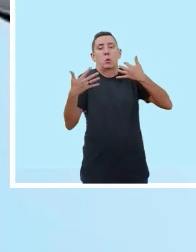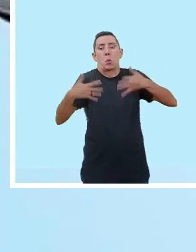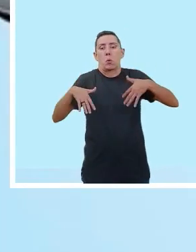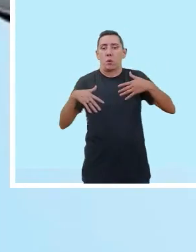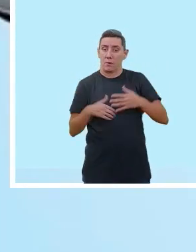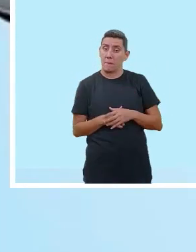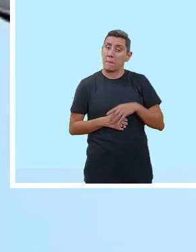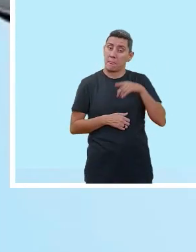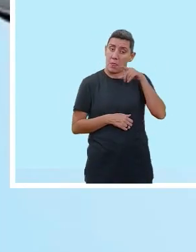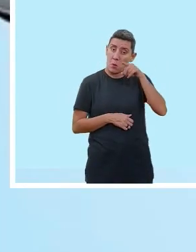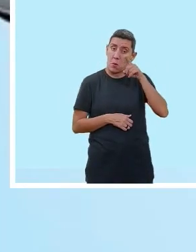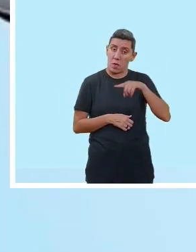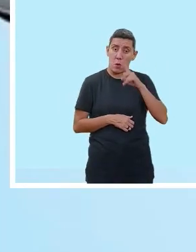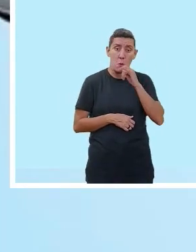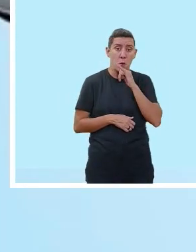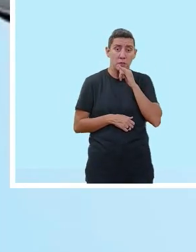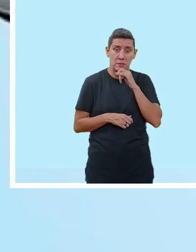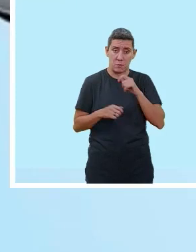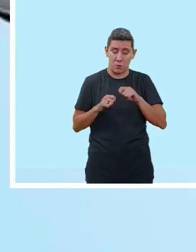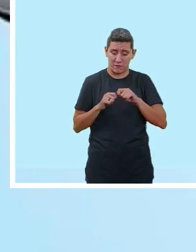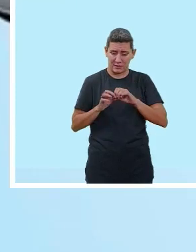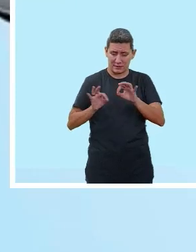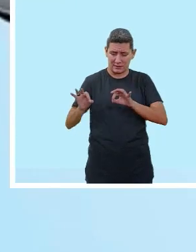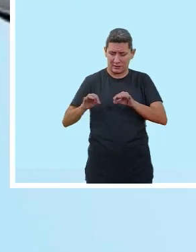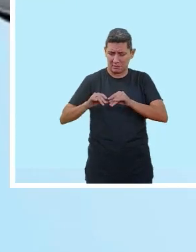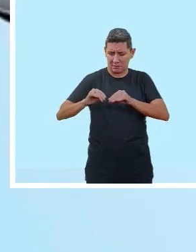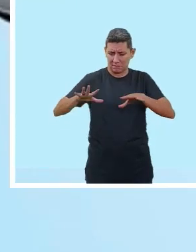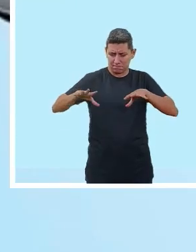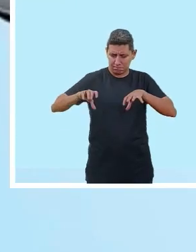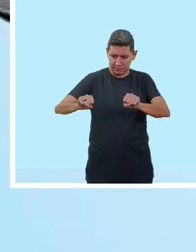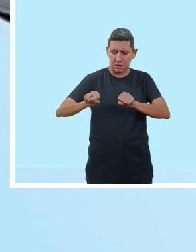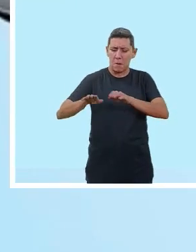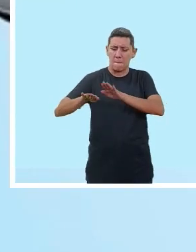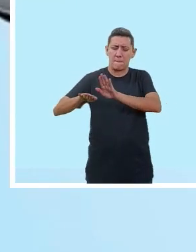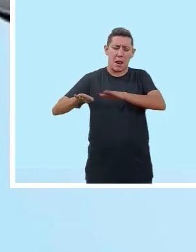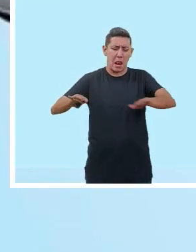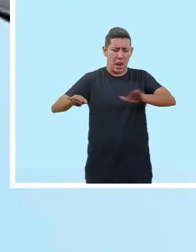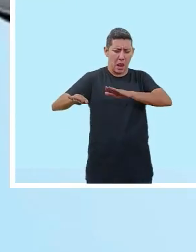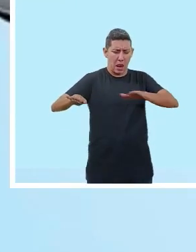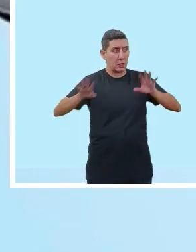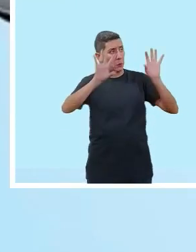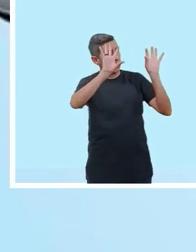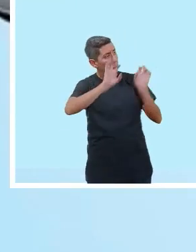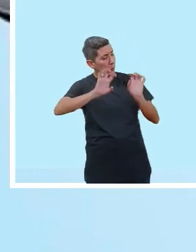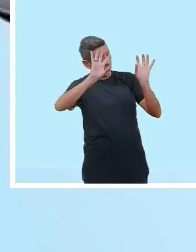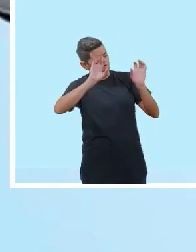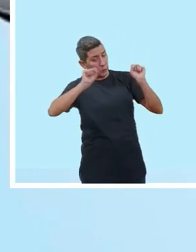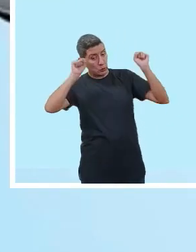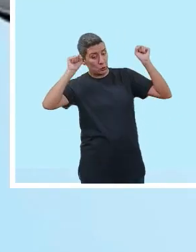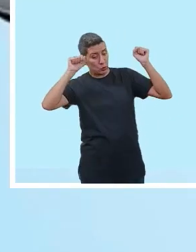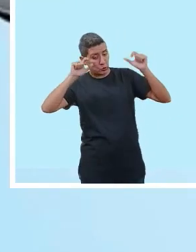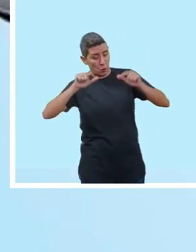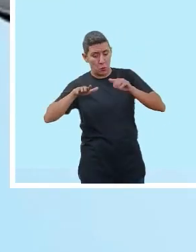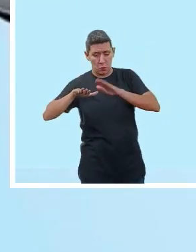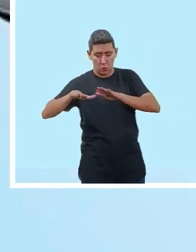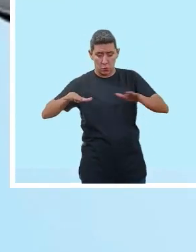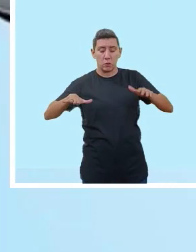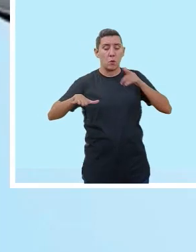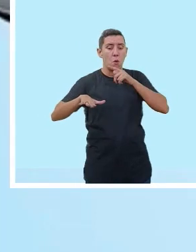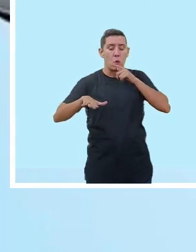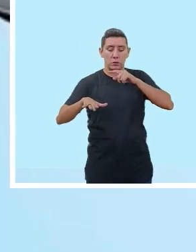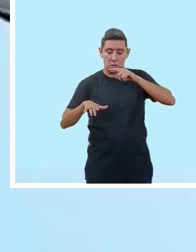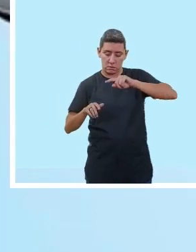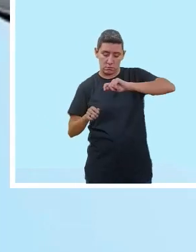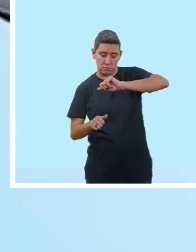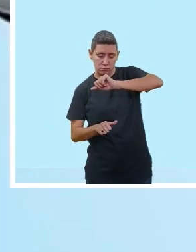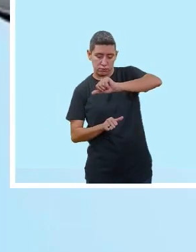energia solar com grandes plantas de aplicação ou privada ou pública, né, mas essa é uma tecnologia que a Huawei